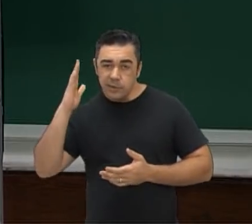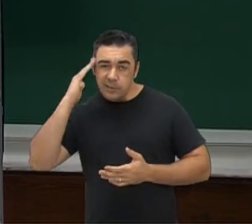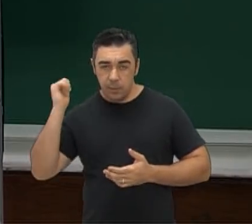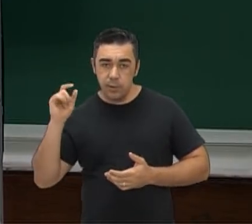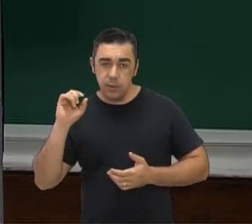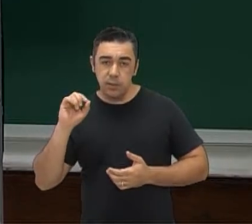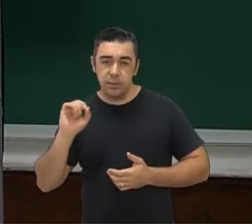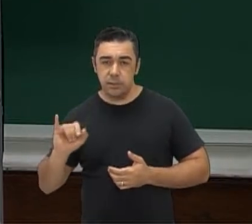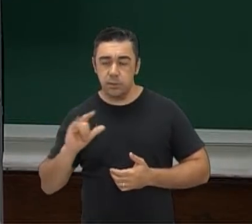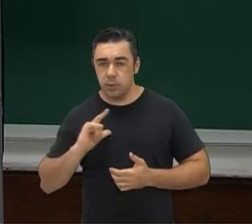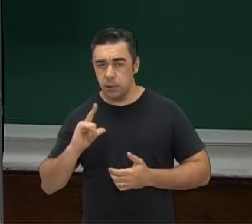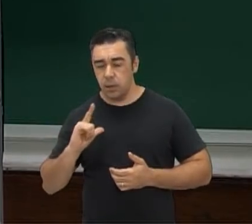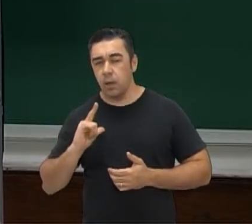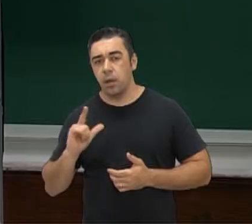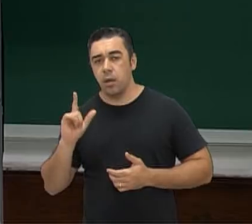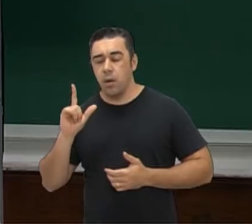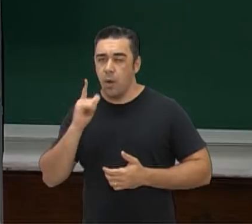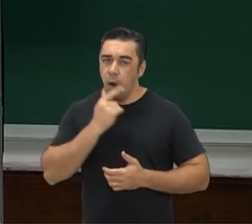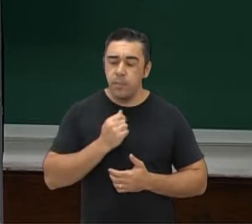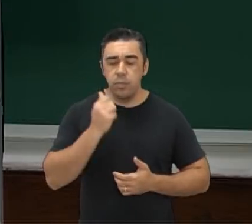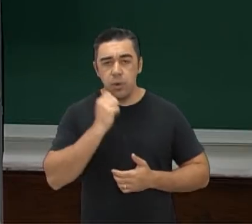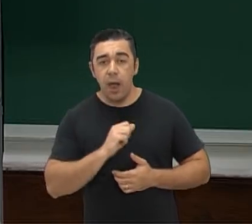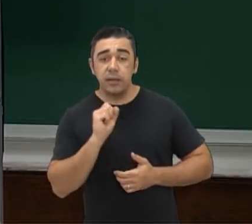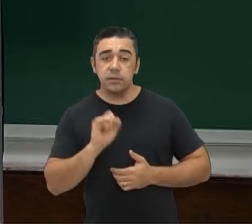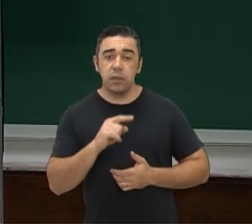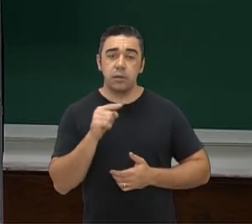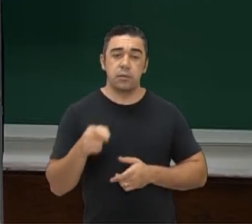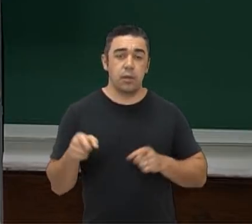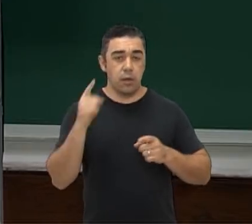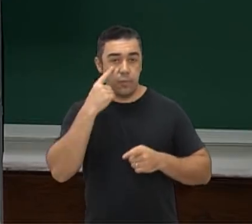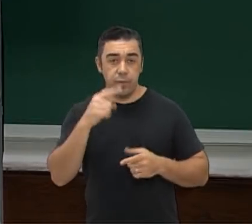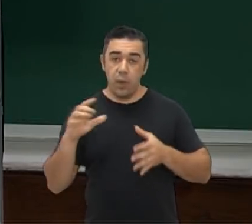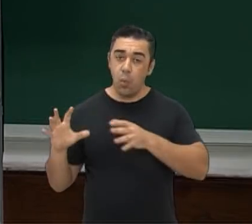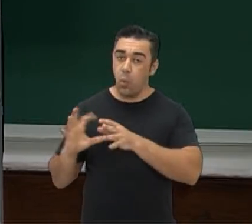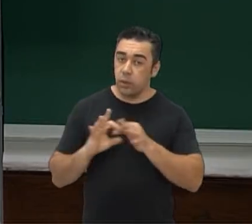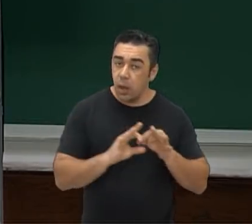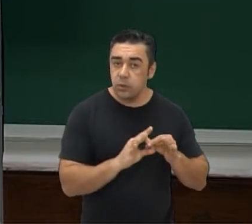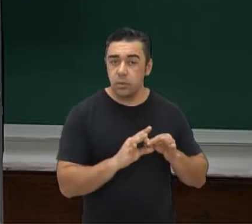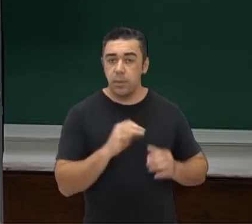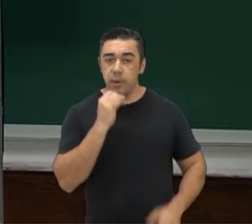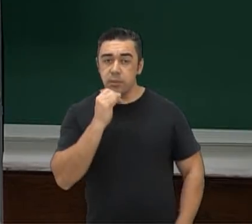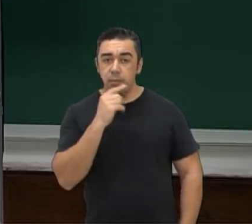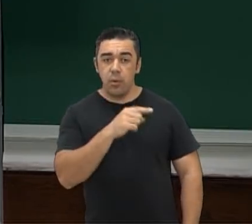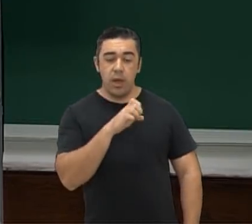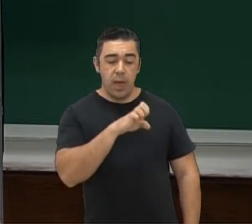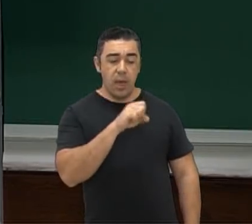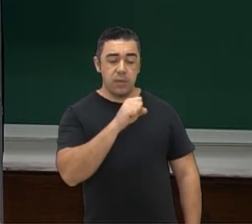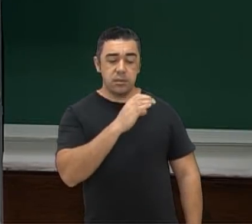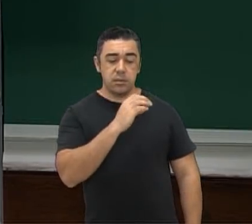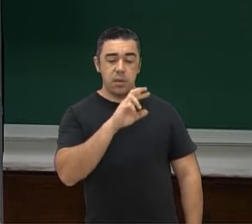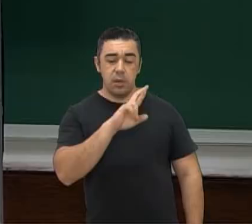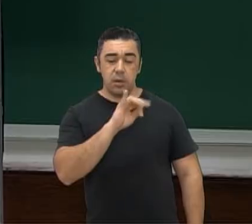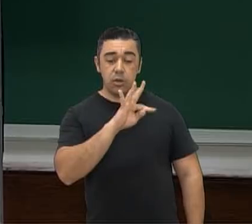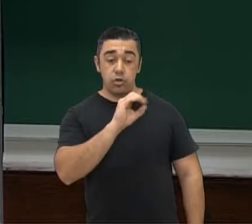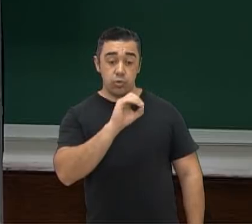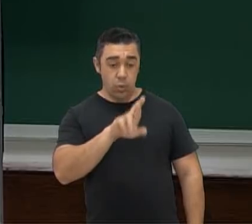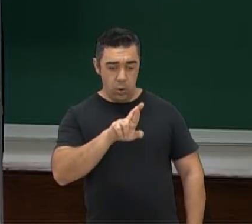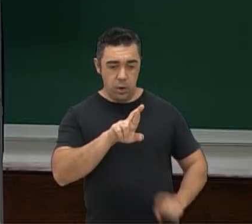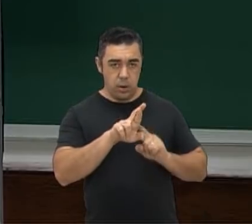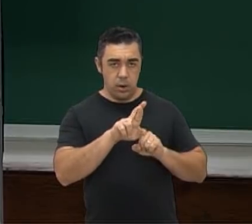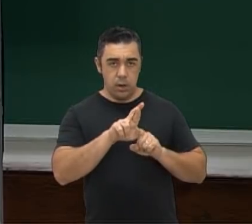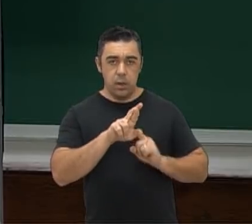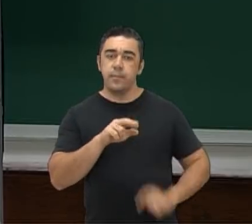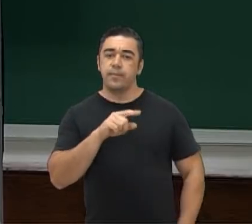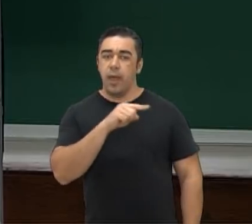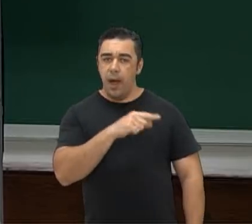se trata de homem ou mulher pelo contexto. Eu tenho que ter ali a palavra que antecede, né, o substantivo